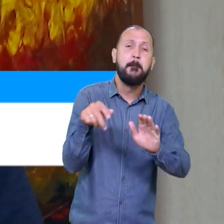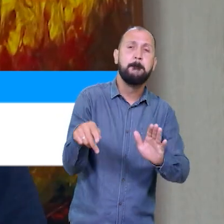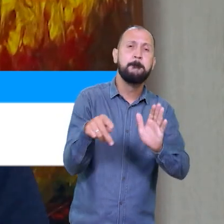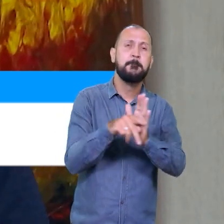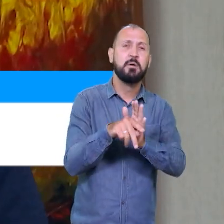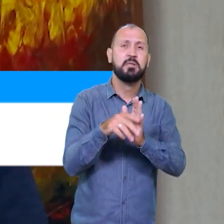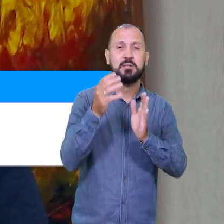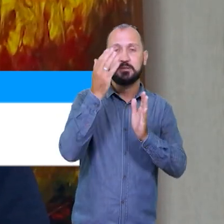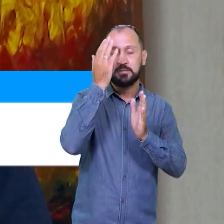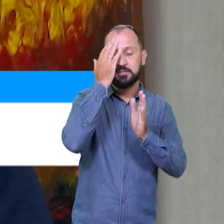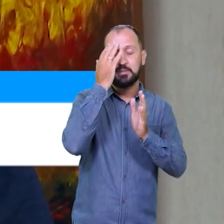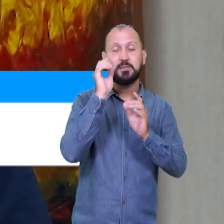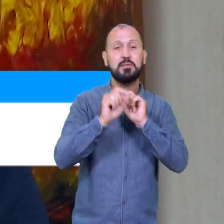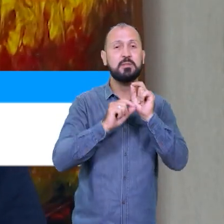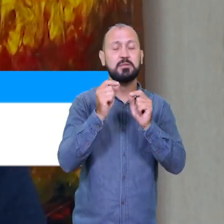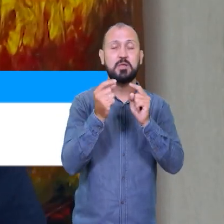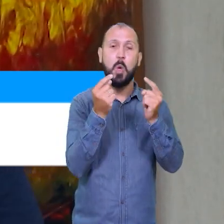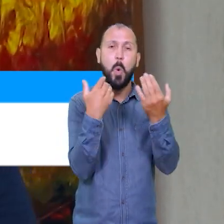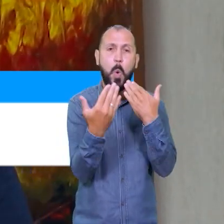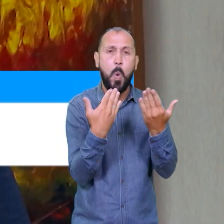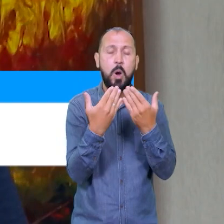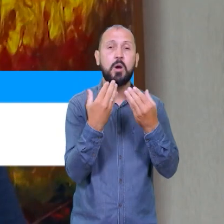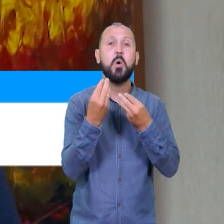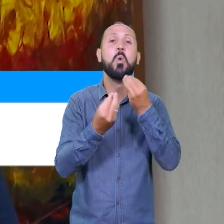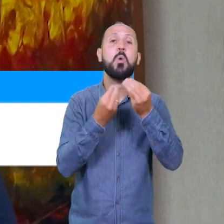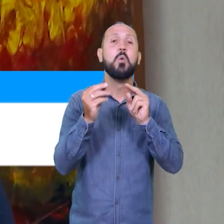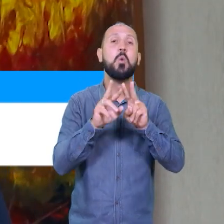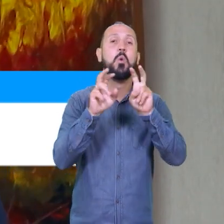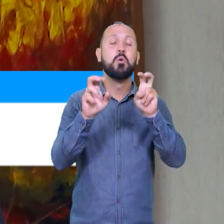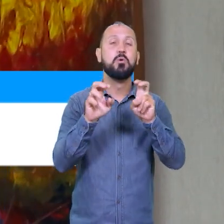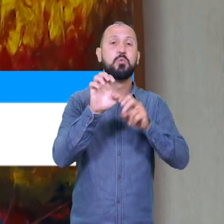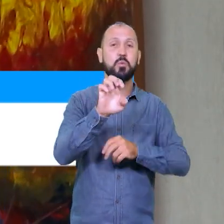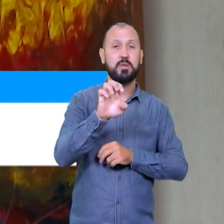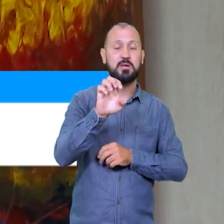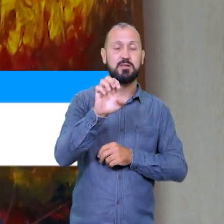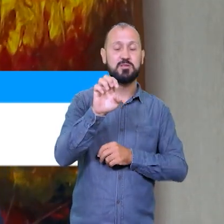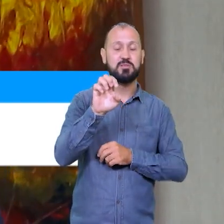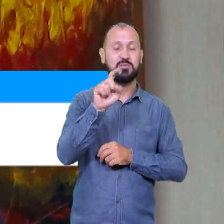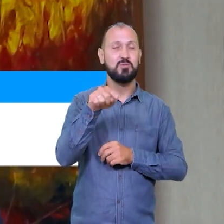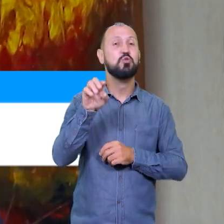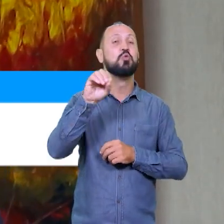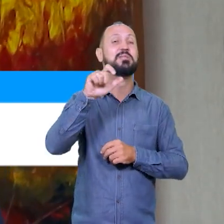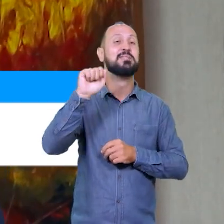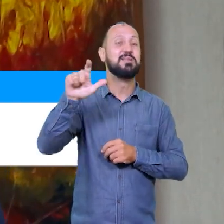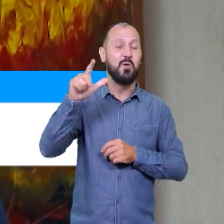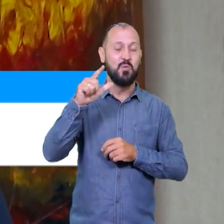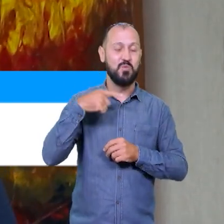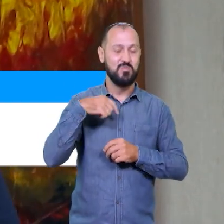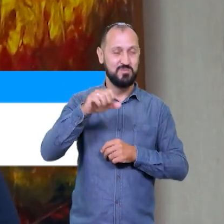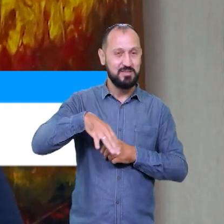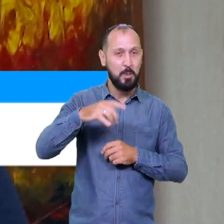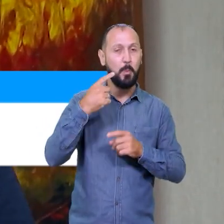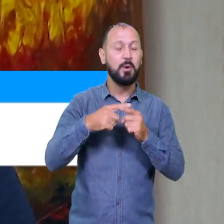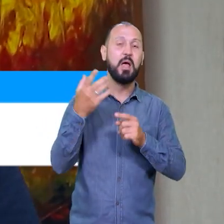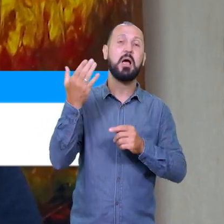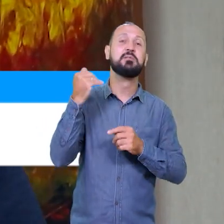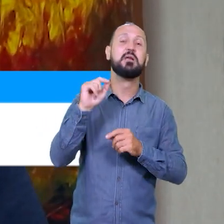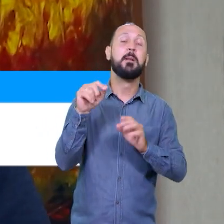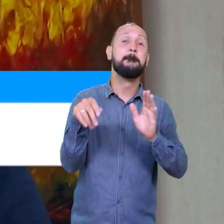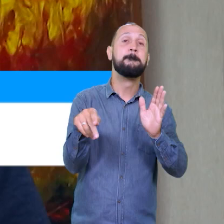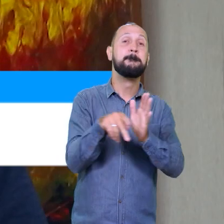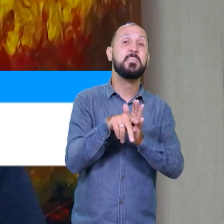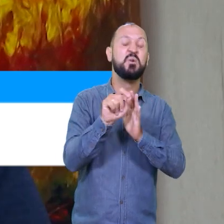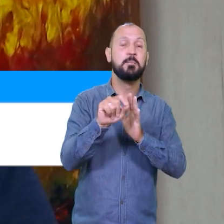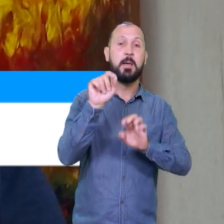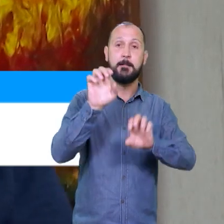no momento, está sendo muito discutido a questão do e-social, porque o e-social antigamente